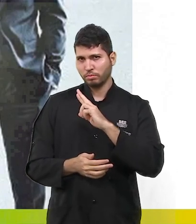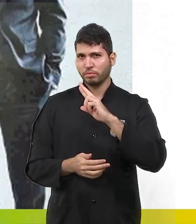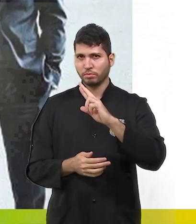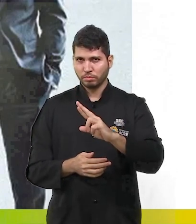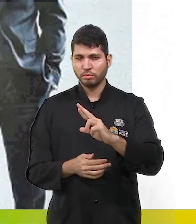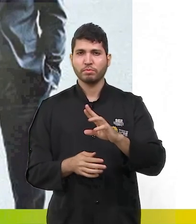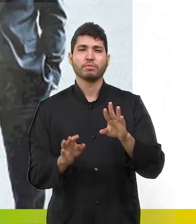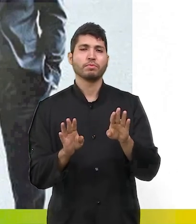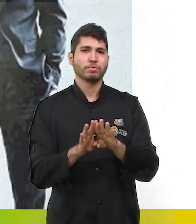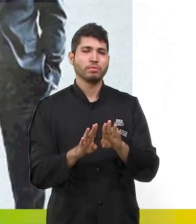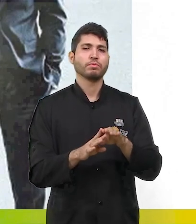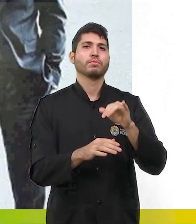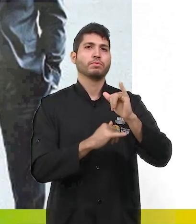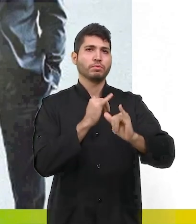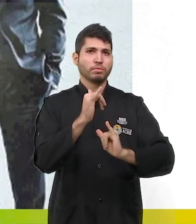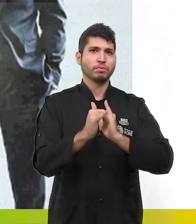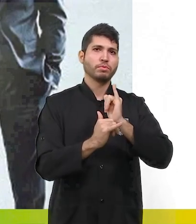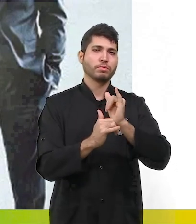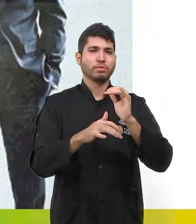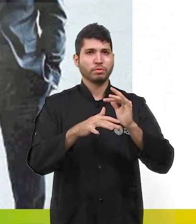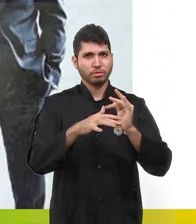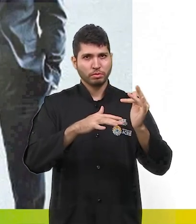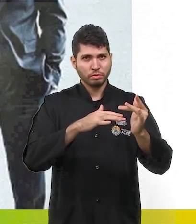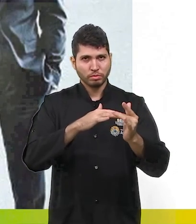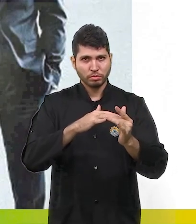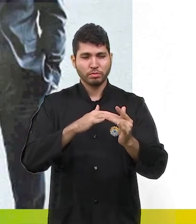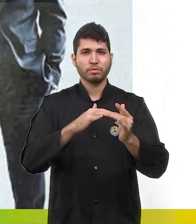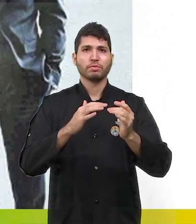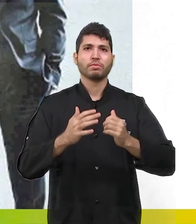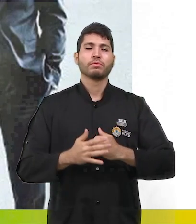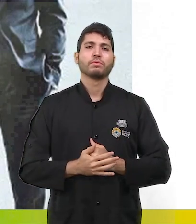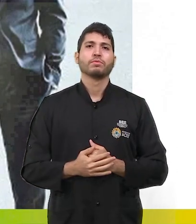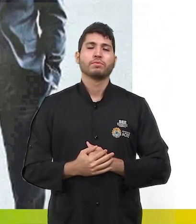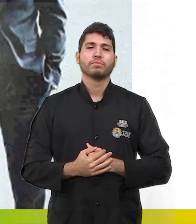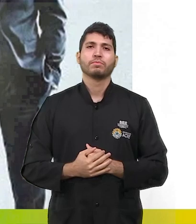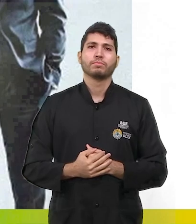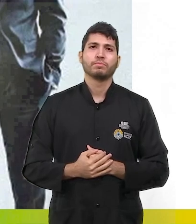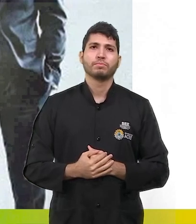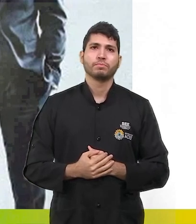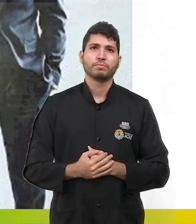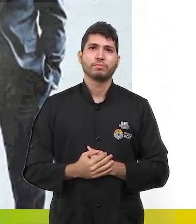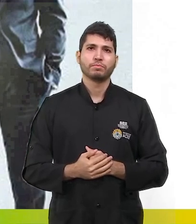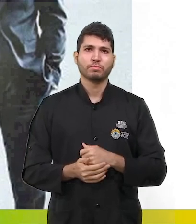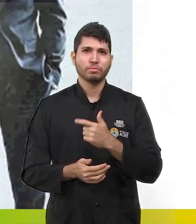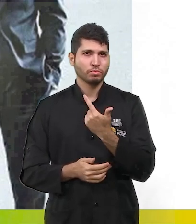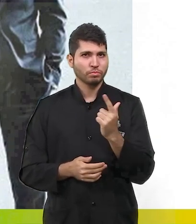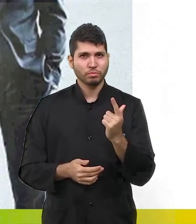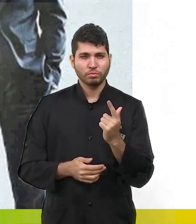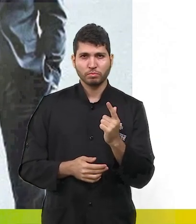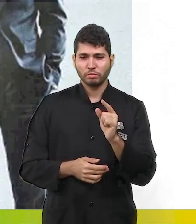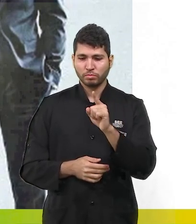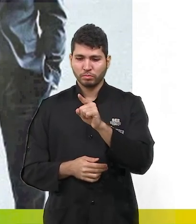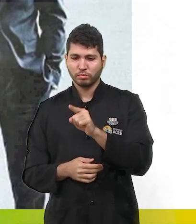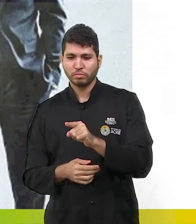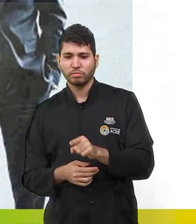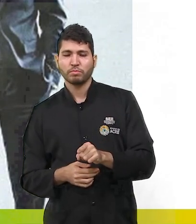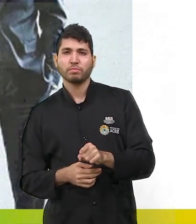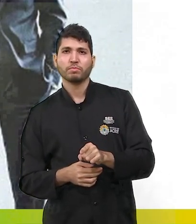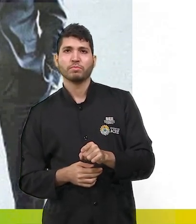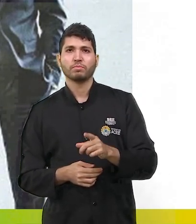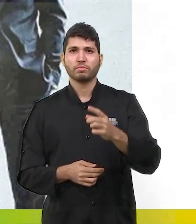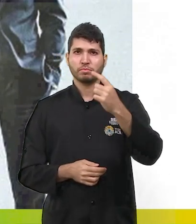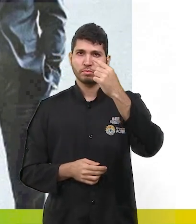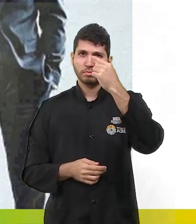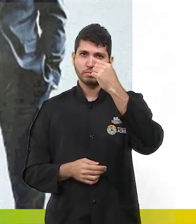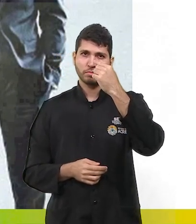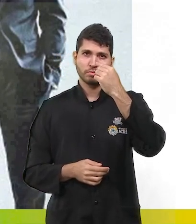a internet. E a gente percebe o quê? Que os demais que estão abaixo da imagem, abaixo dessa pessoa, eles